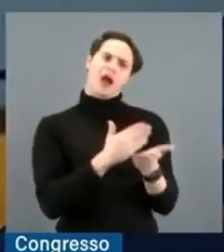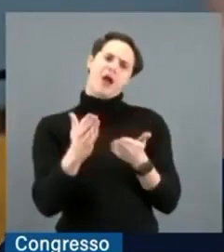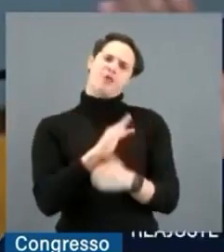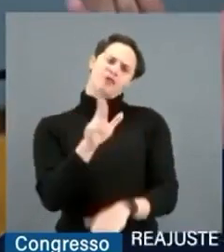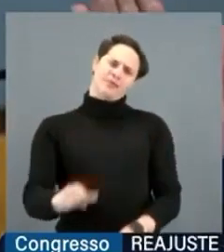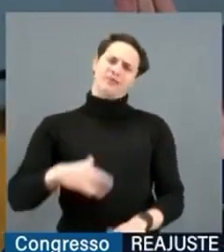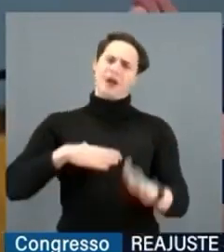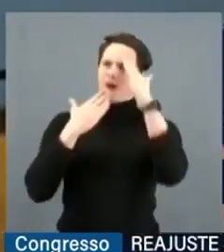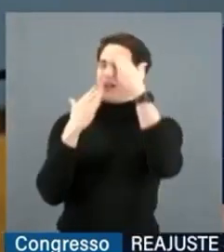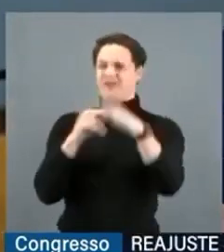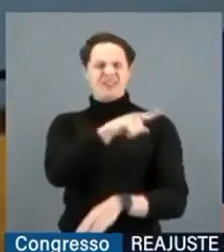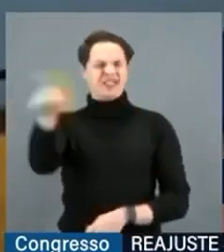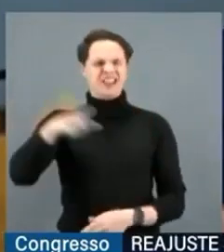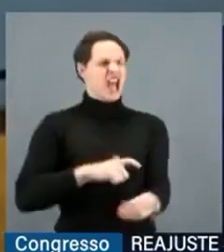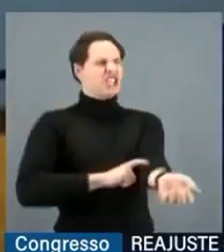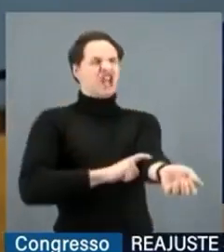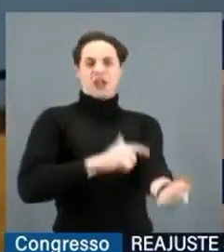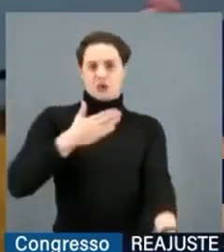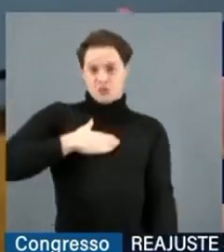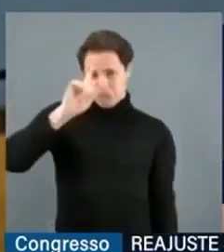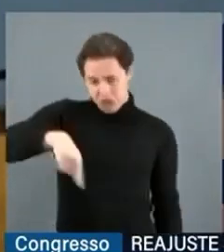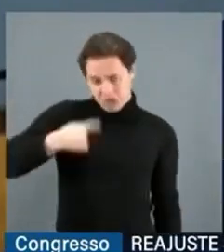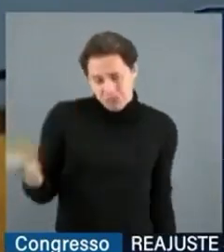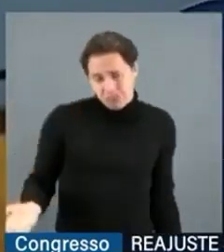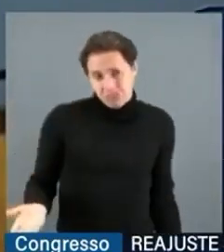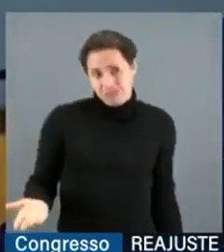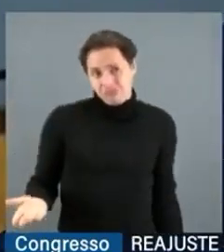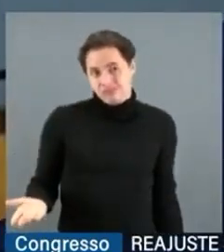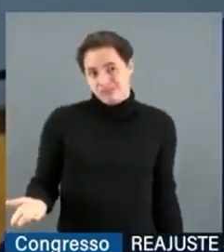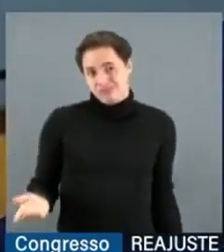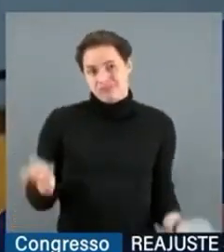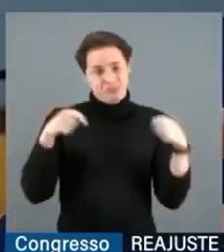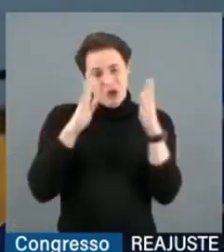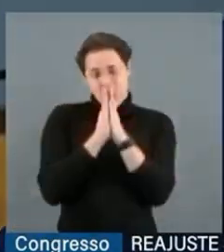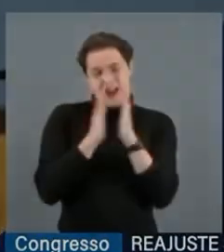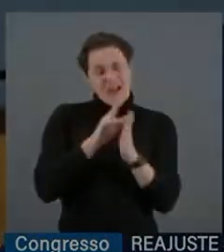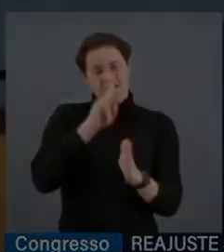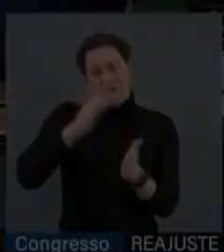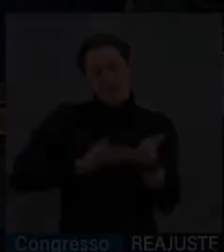obrigado. Olha, quem ficou chateado comigo... Quem ficou chateado comigo pode orar, que vai passar. Muito obrigado.